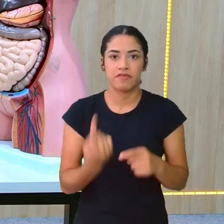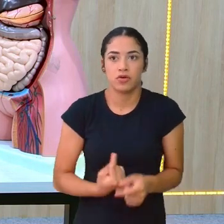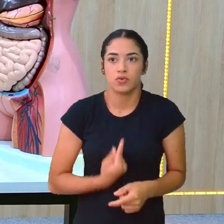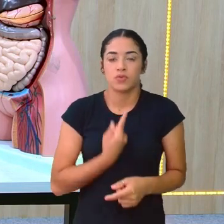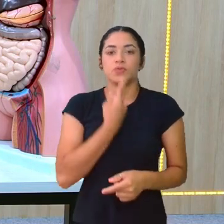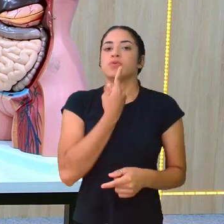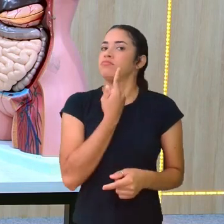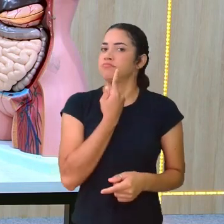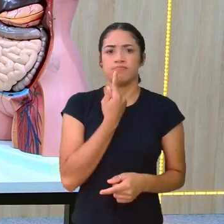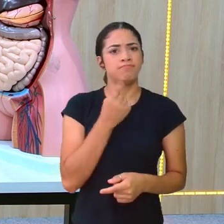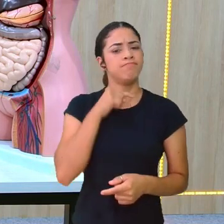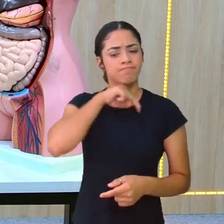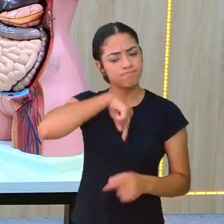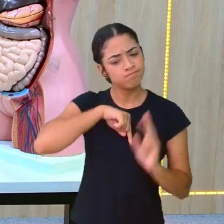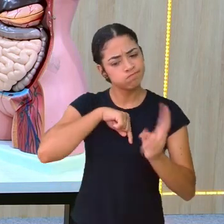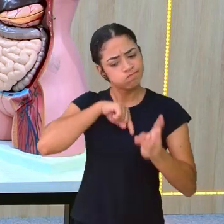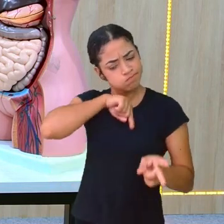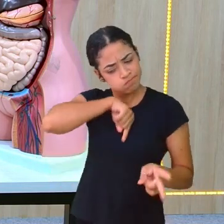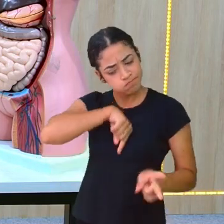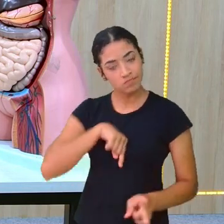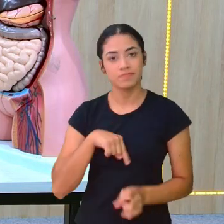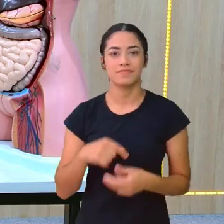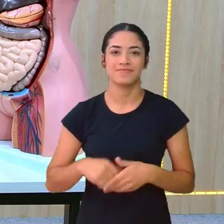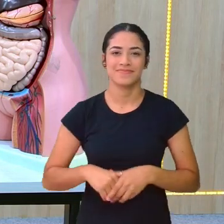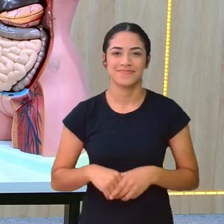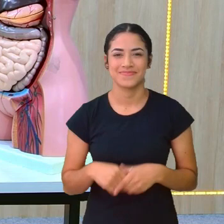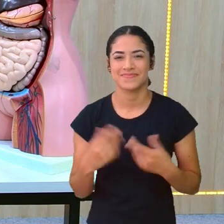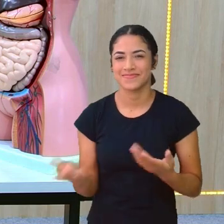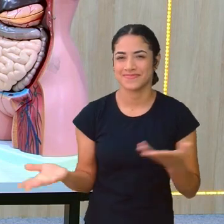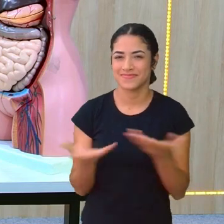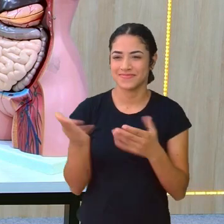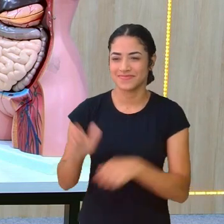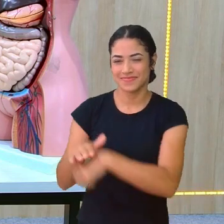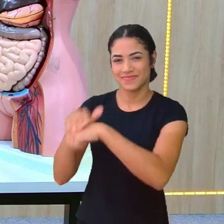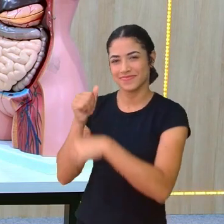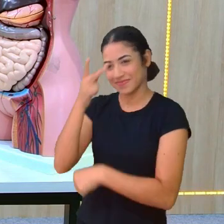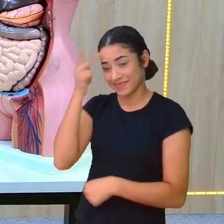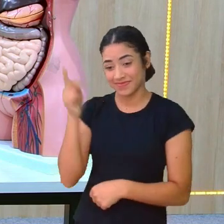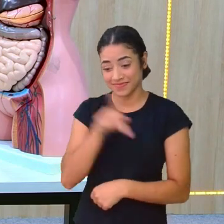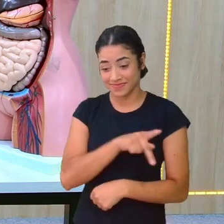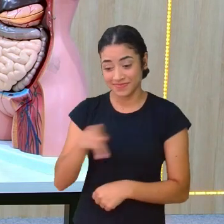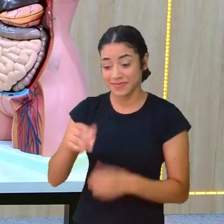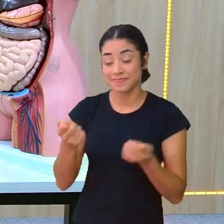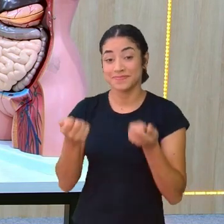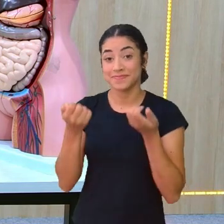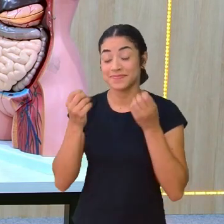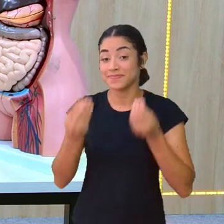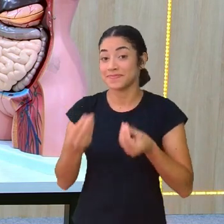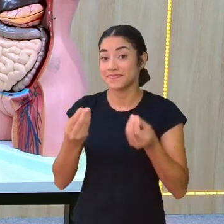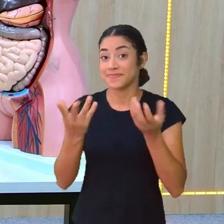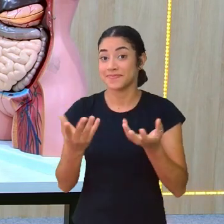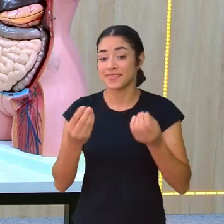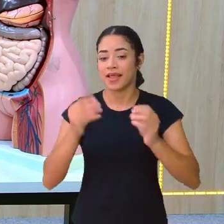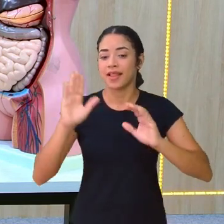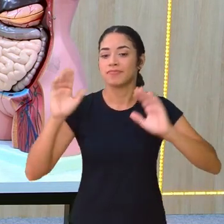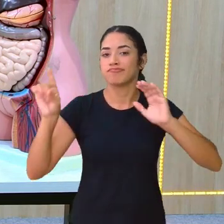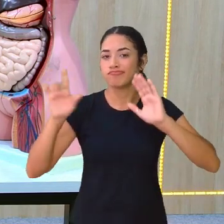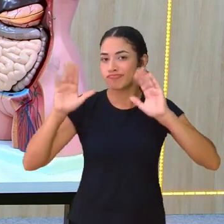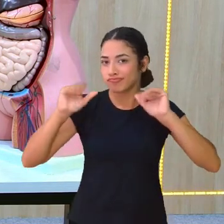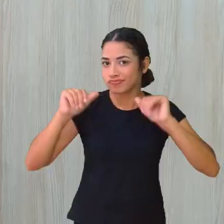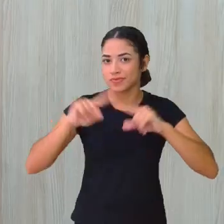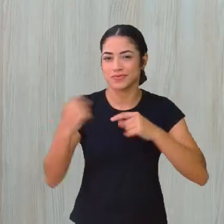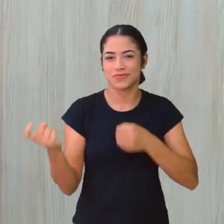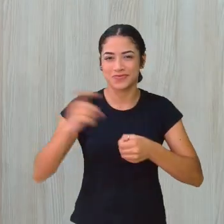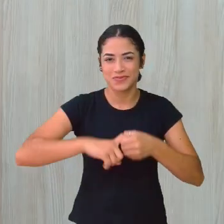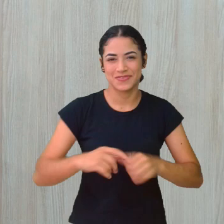é bem interessante essa parte. Eu vou chamar a professora Adriana para ela se despedir e volto com uma tarefinha para vocês.